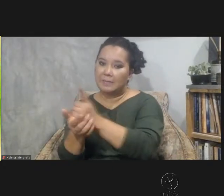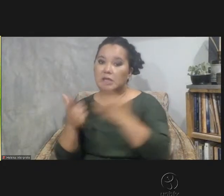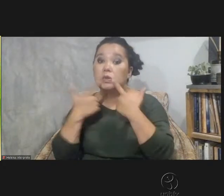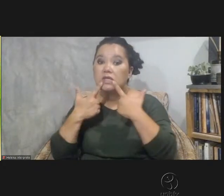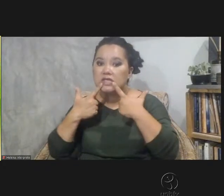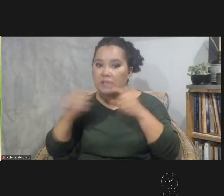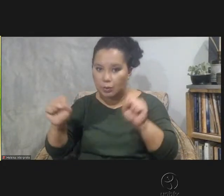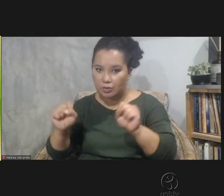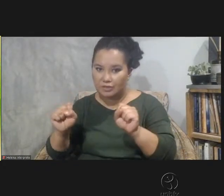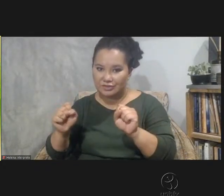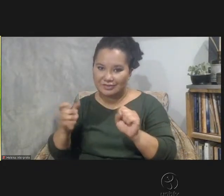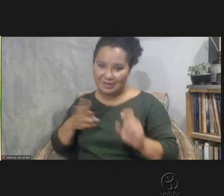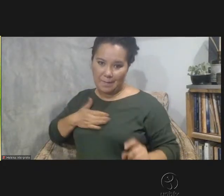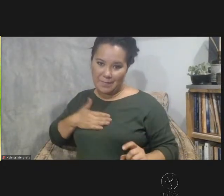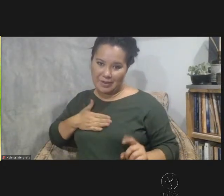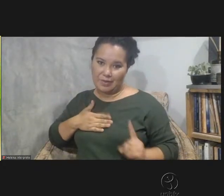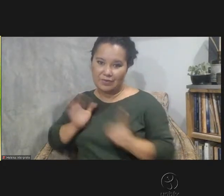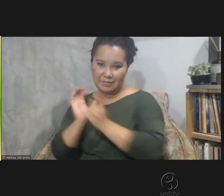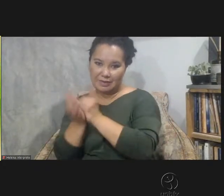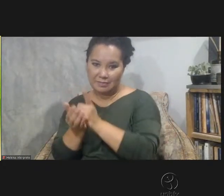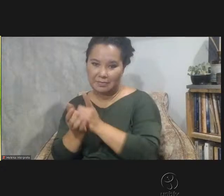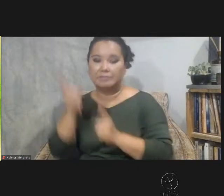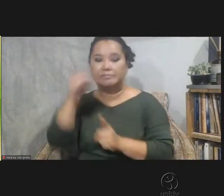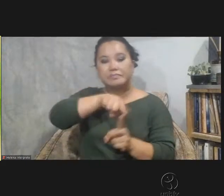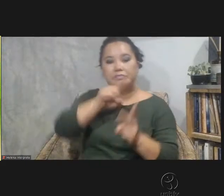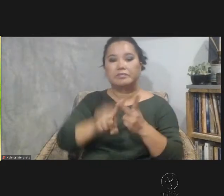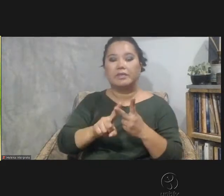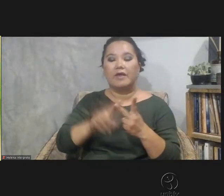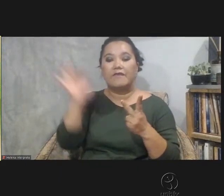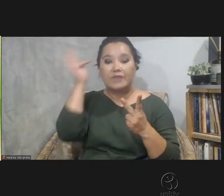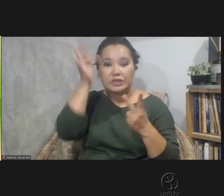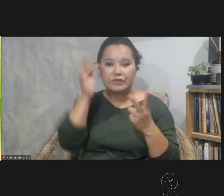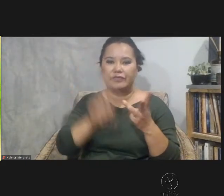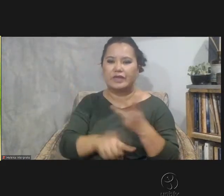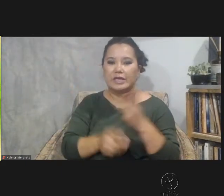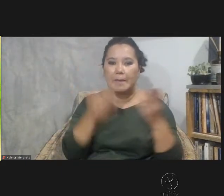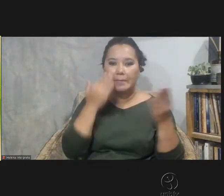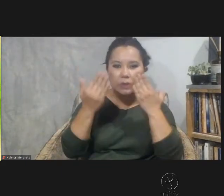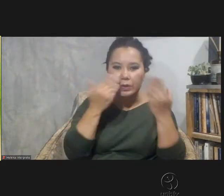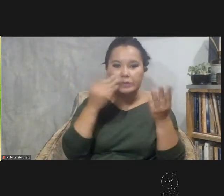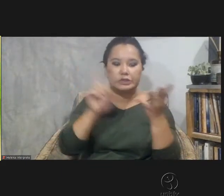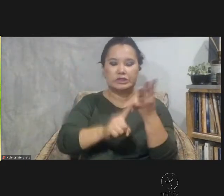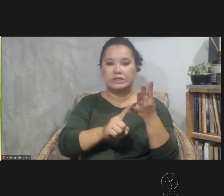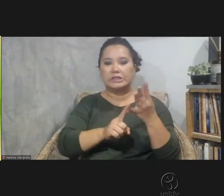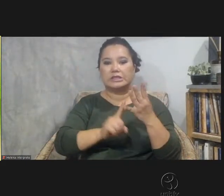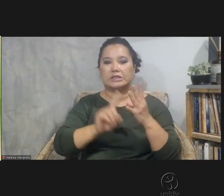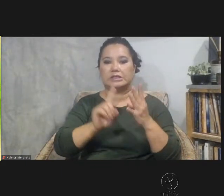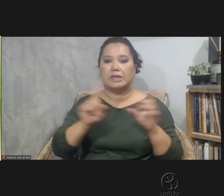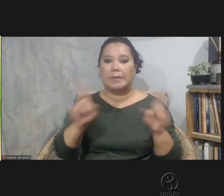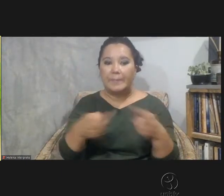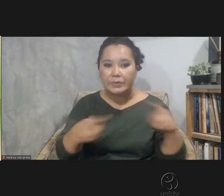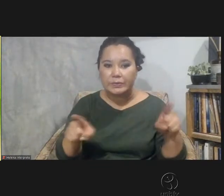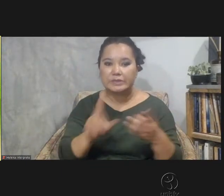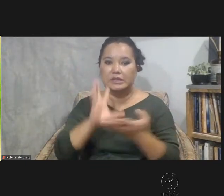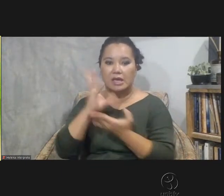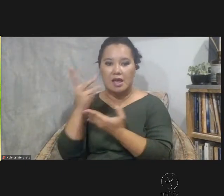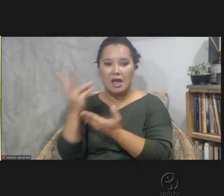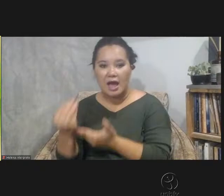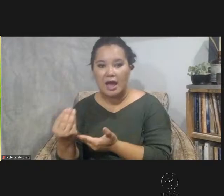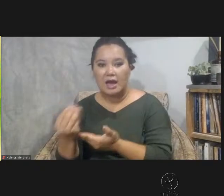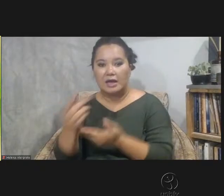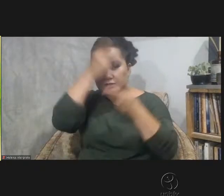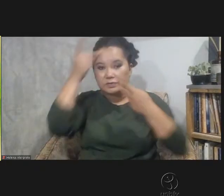meu, psicologia, antropologia, música e artes, humanidades e ciências